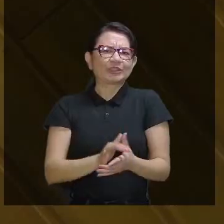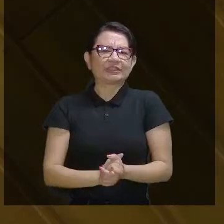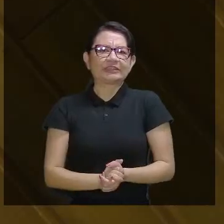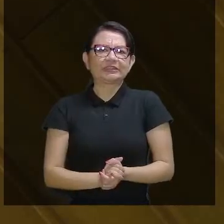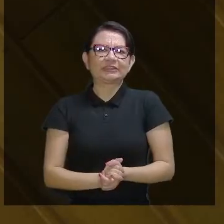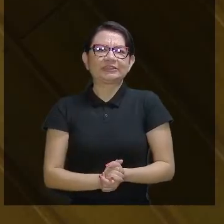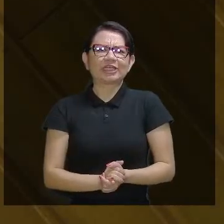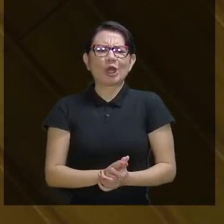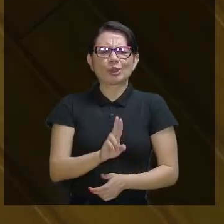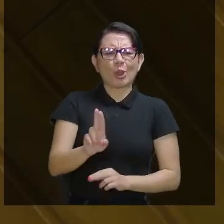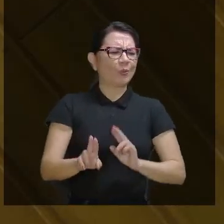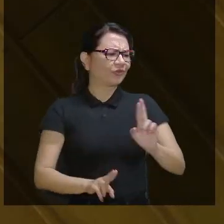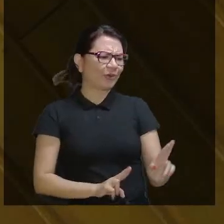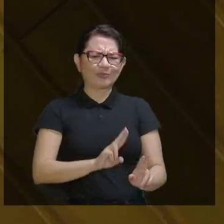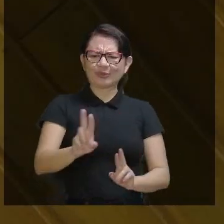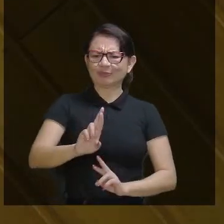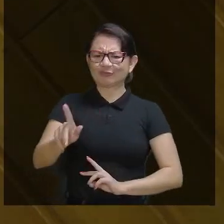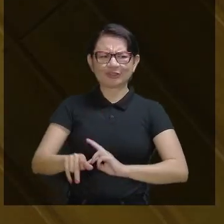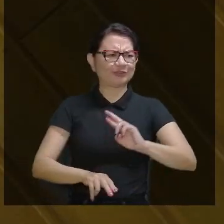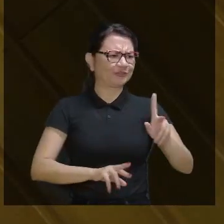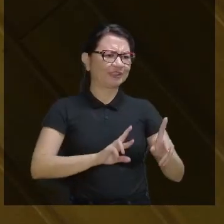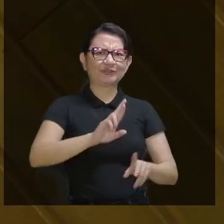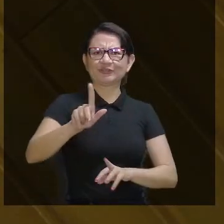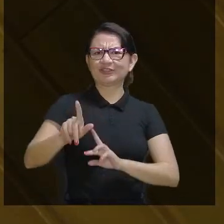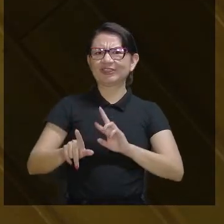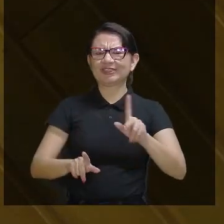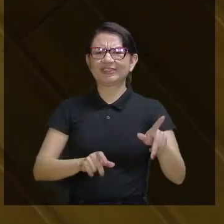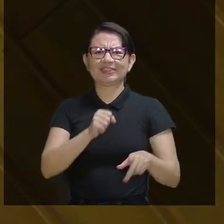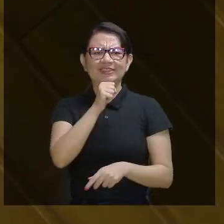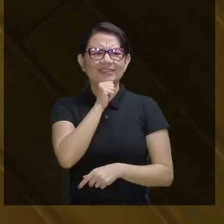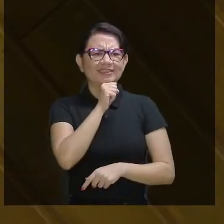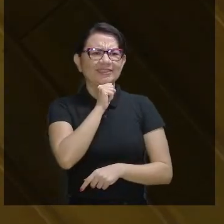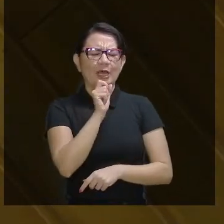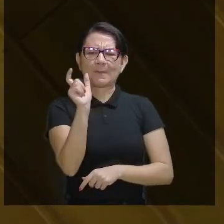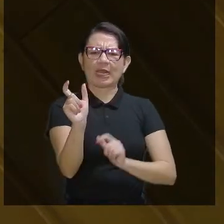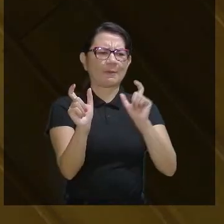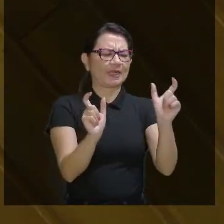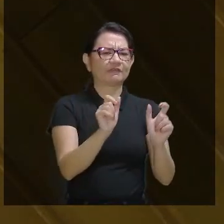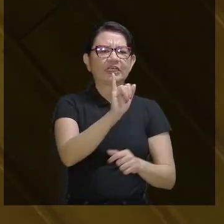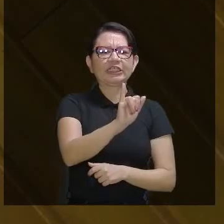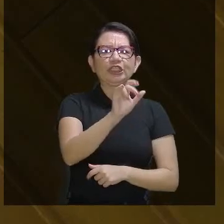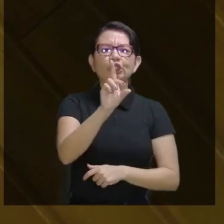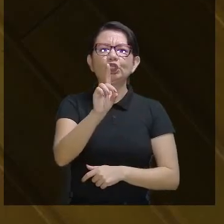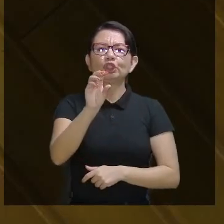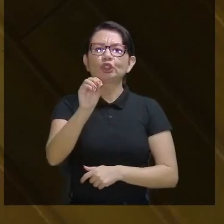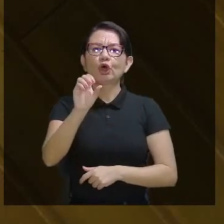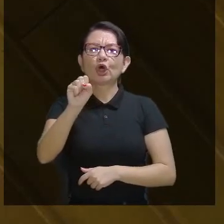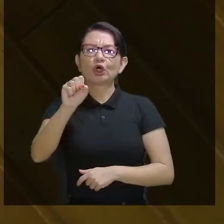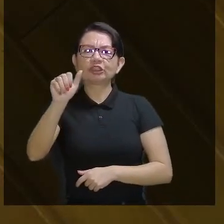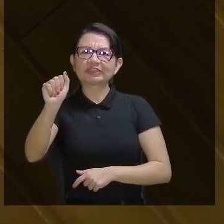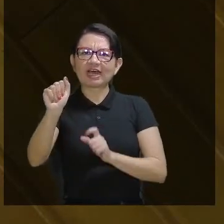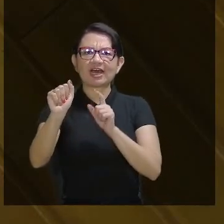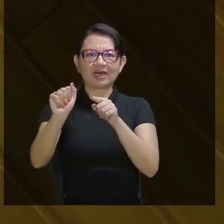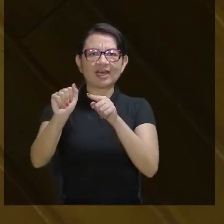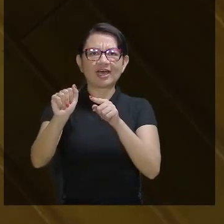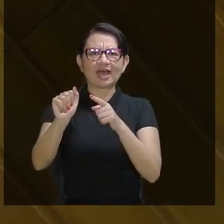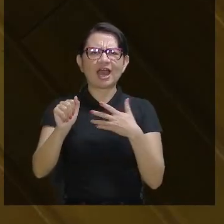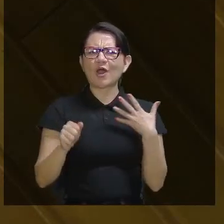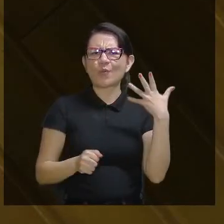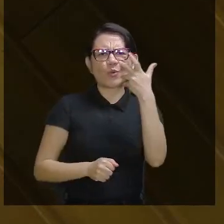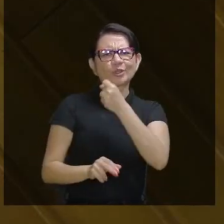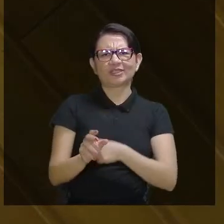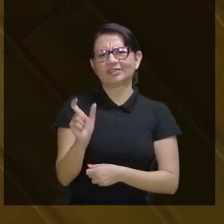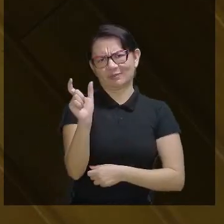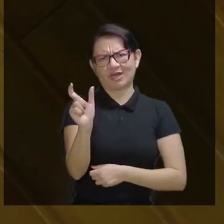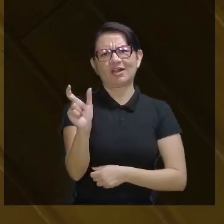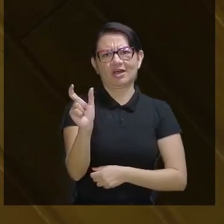dá tantos nomes, né? Uma pessoa idosa, e eu acho muito bonito esse nome, eu